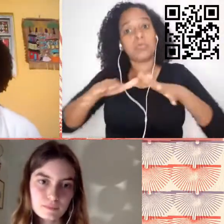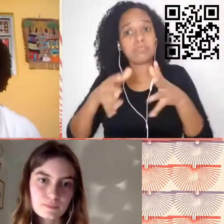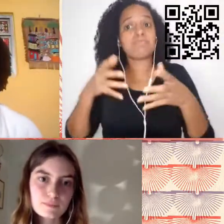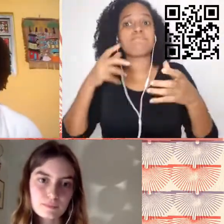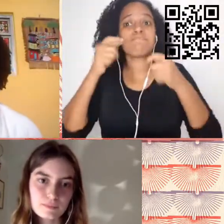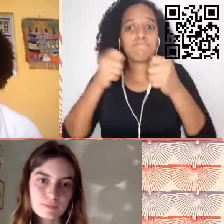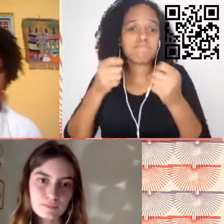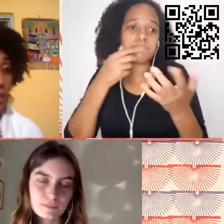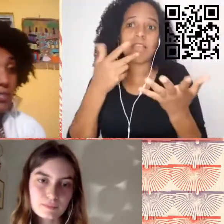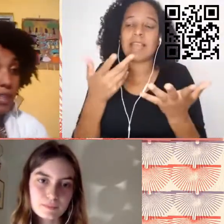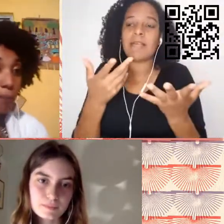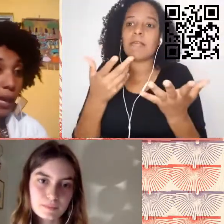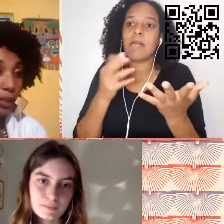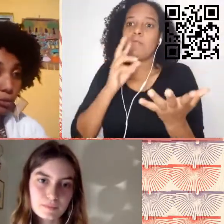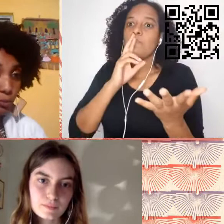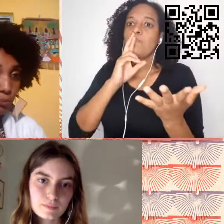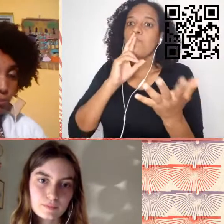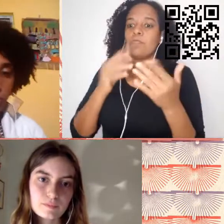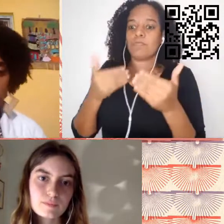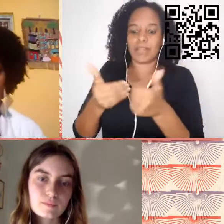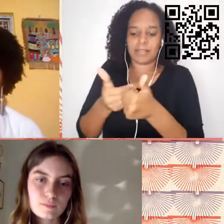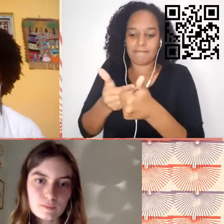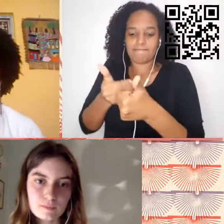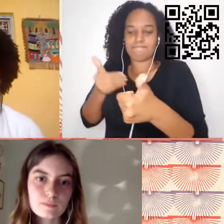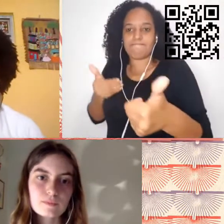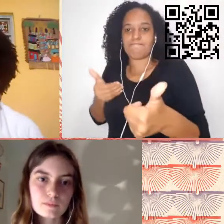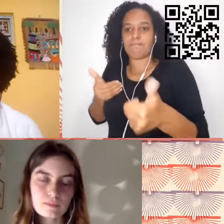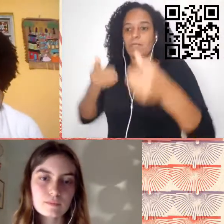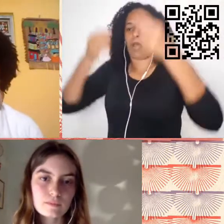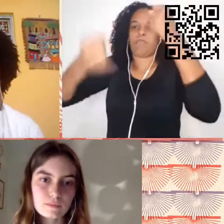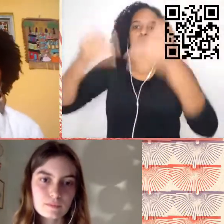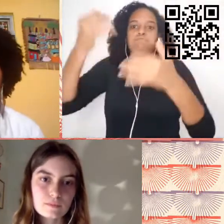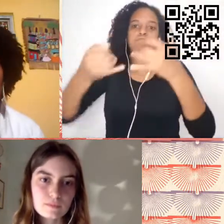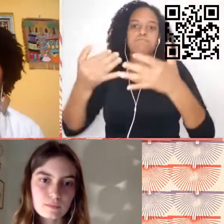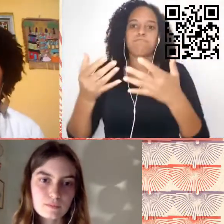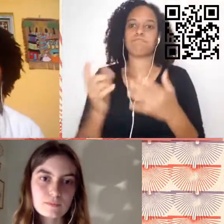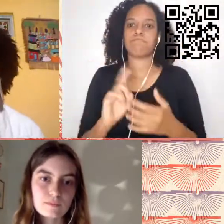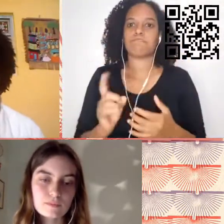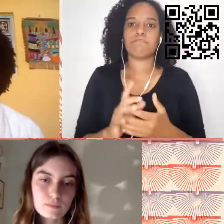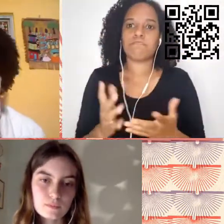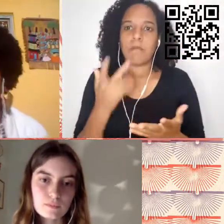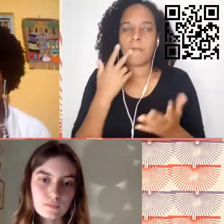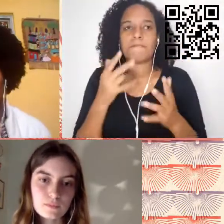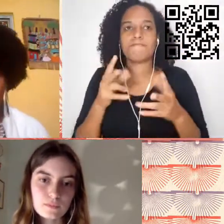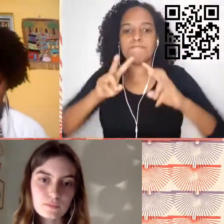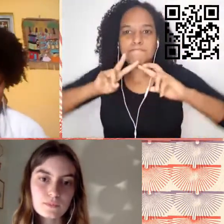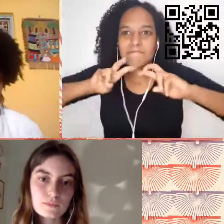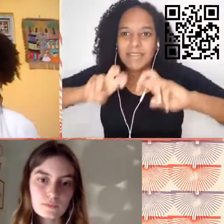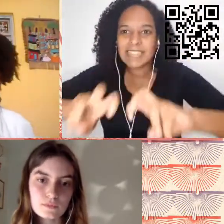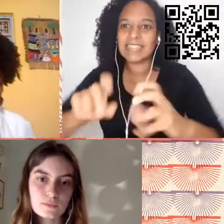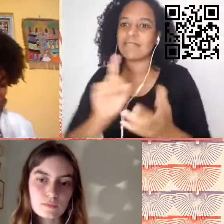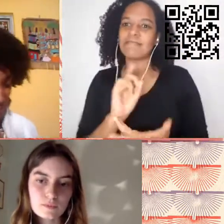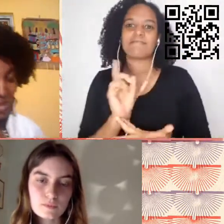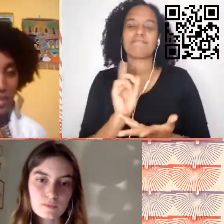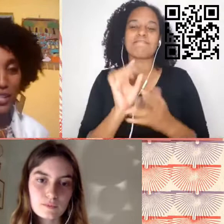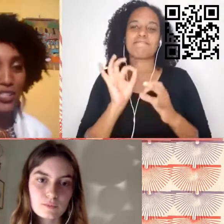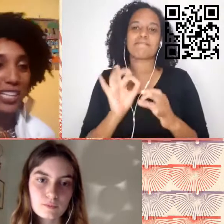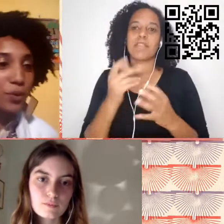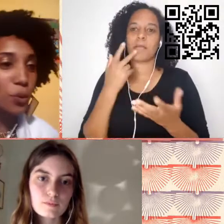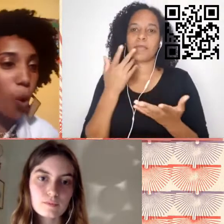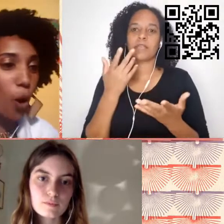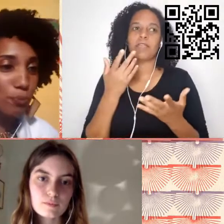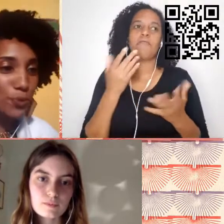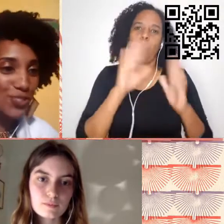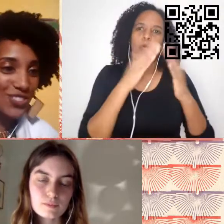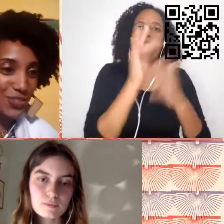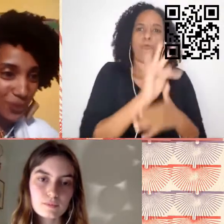consigo ainda fazer esse distanciamento para fazer uma análise efetiva, né? Porque quando a gente vai para a academia, a gente tem